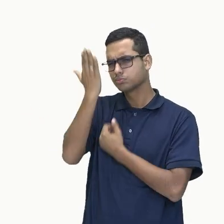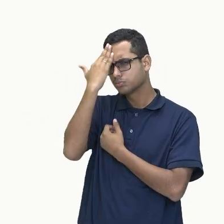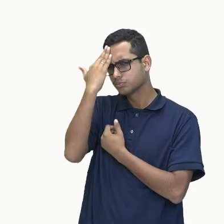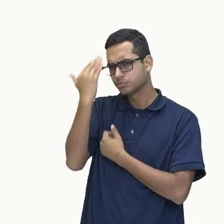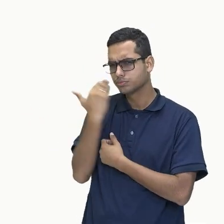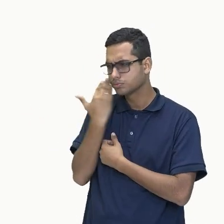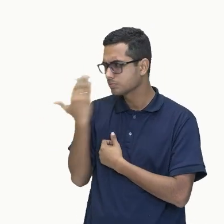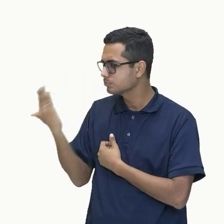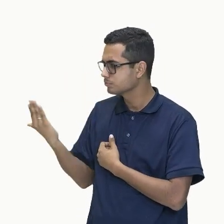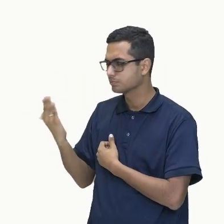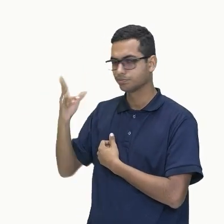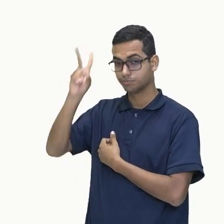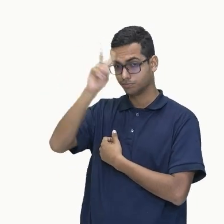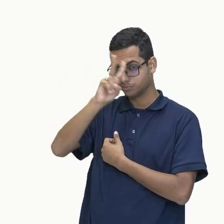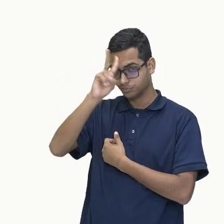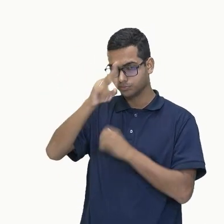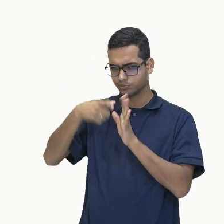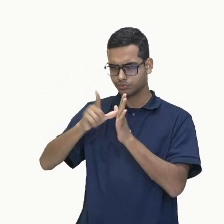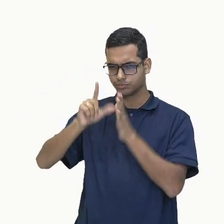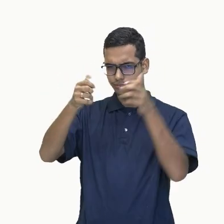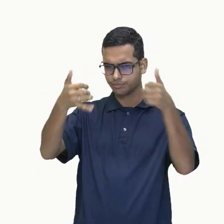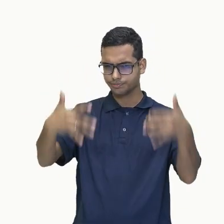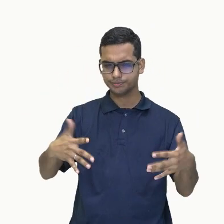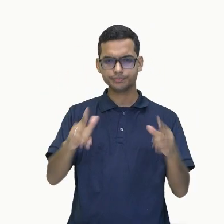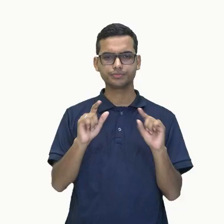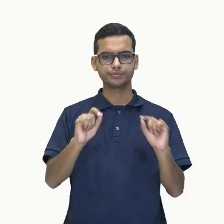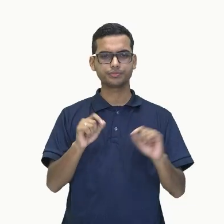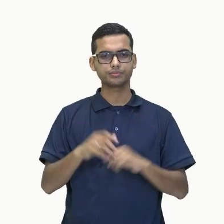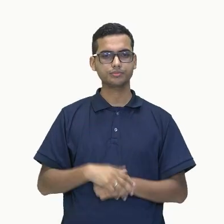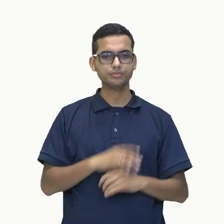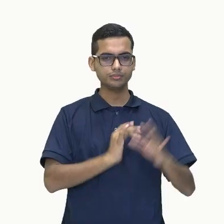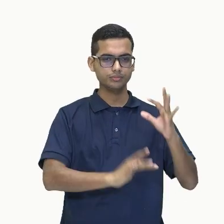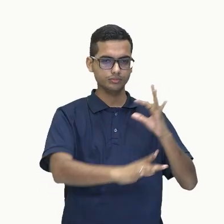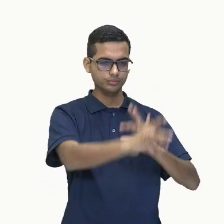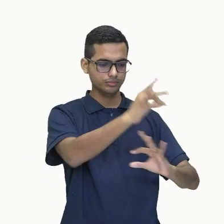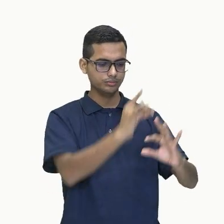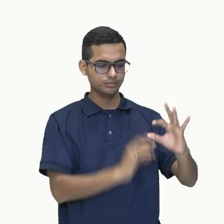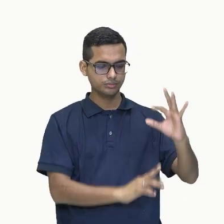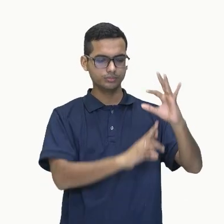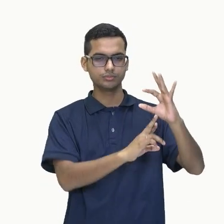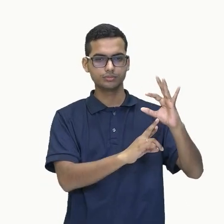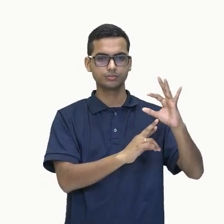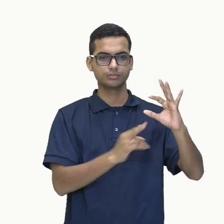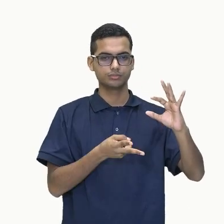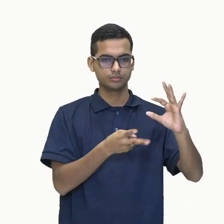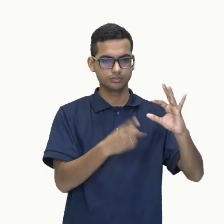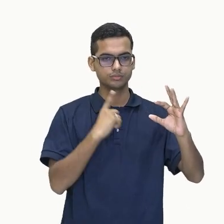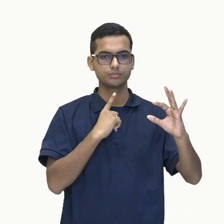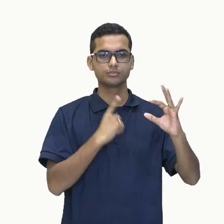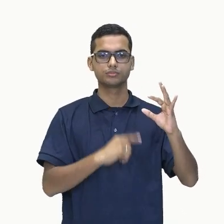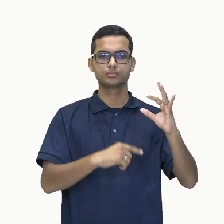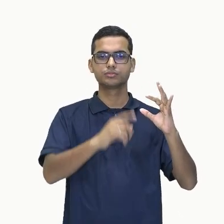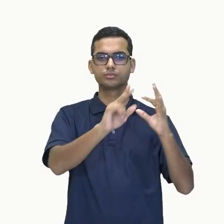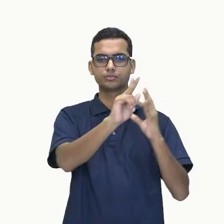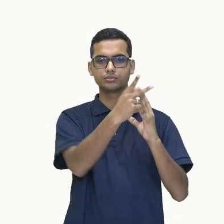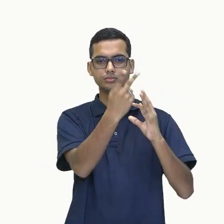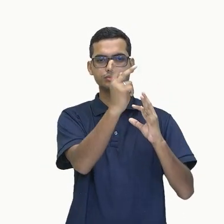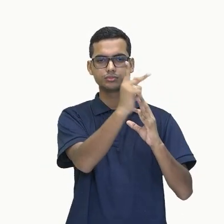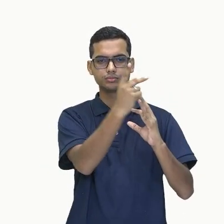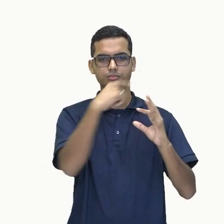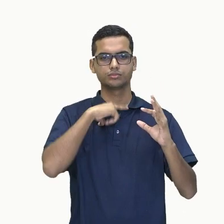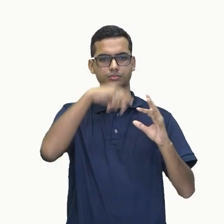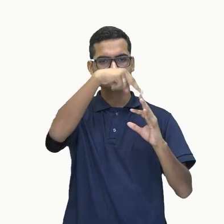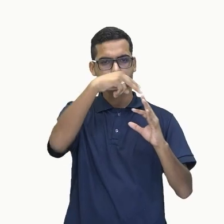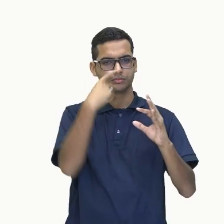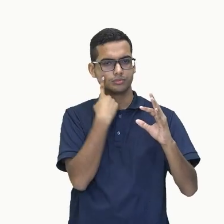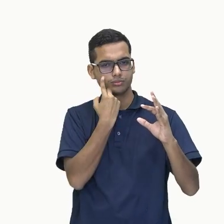lembra, aqui sempre vai ter uma terminação de amina numa ponta e